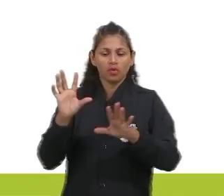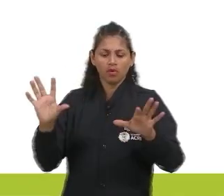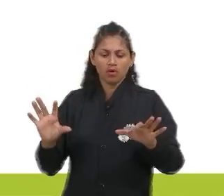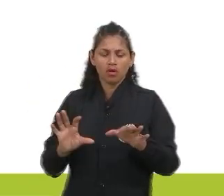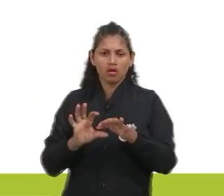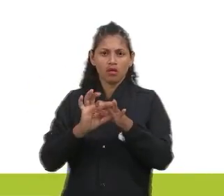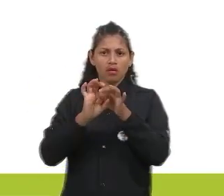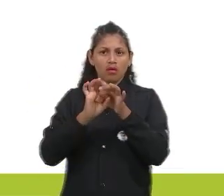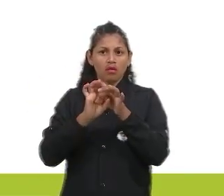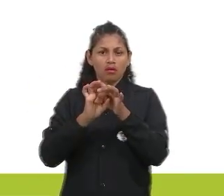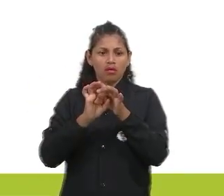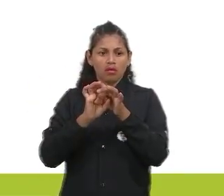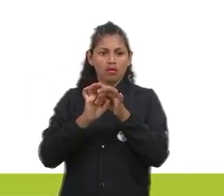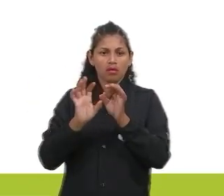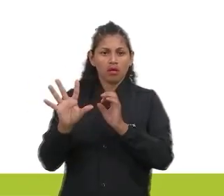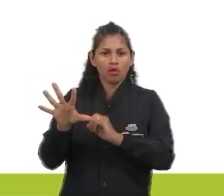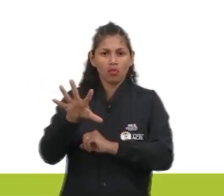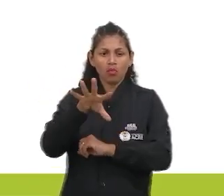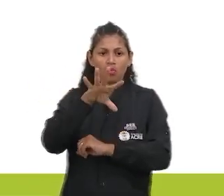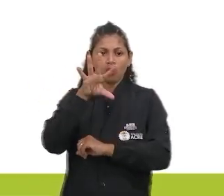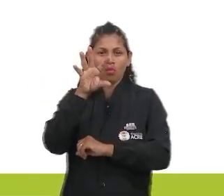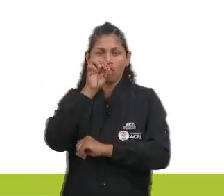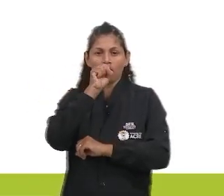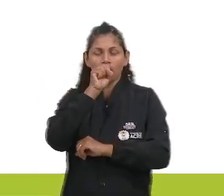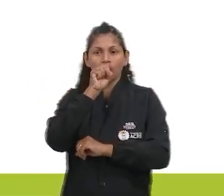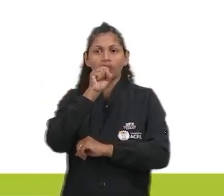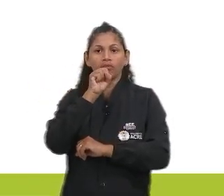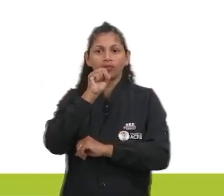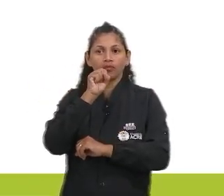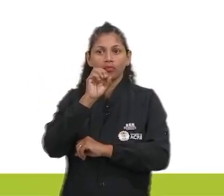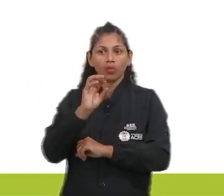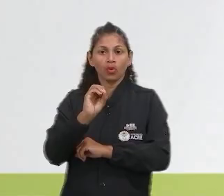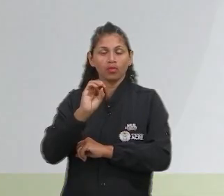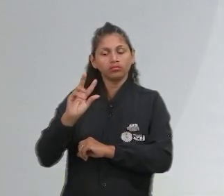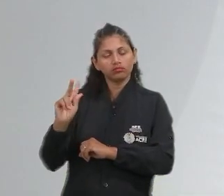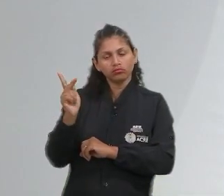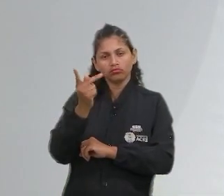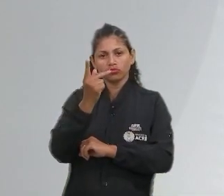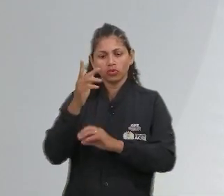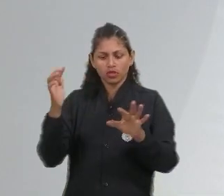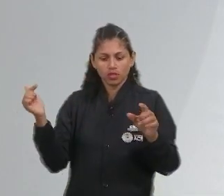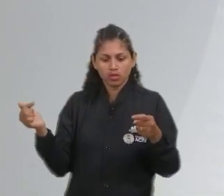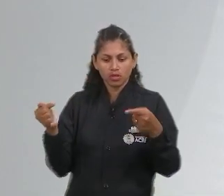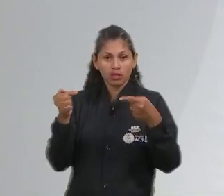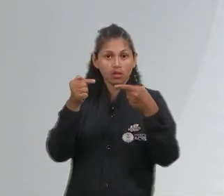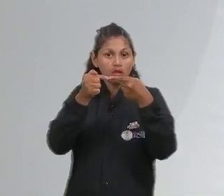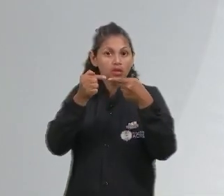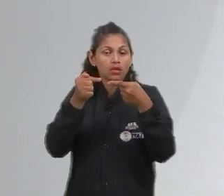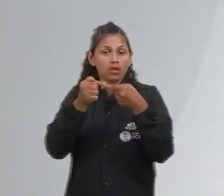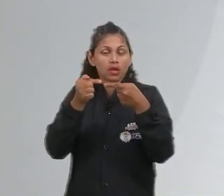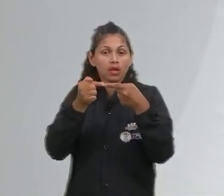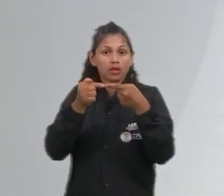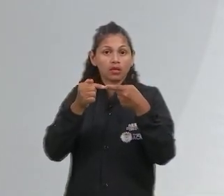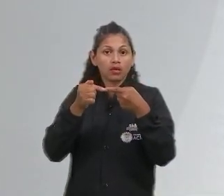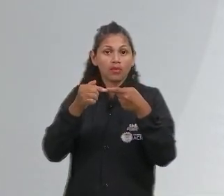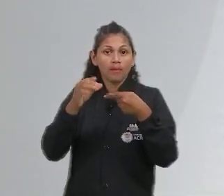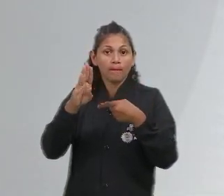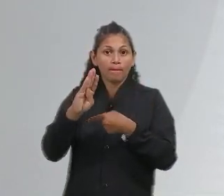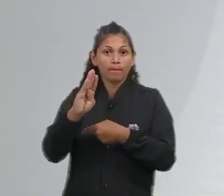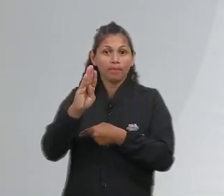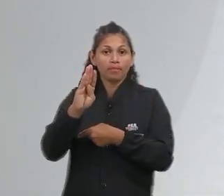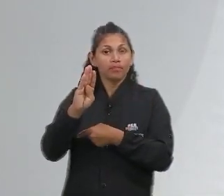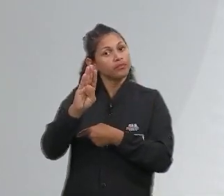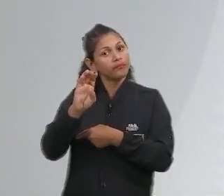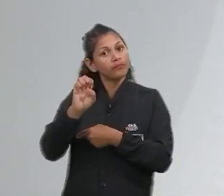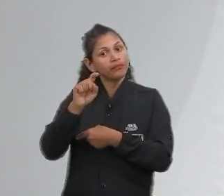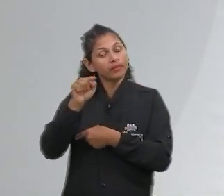seja, quando você tiver uma hidroxila ligado lá a um benzeno. Nas aulas anteriores, o que a gente mais